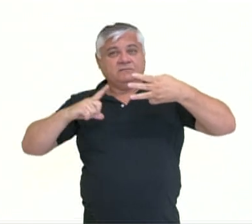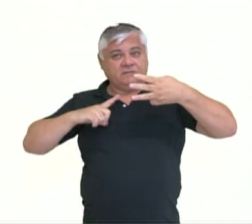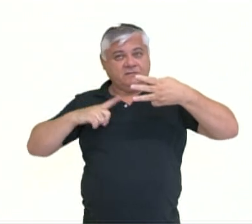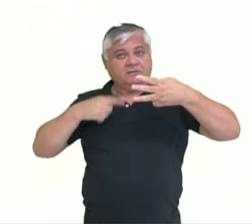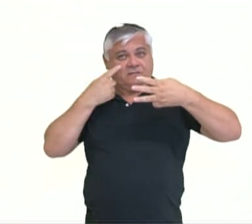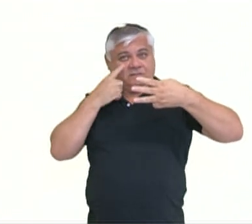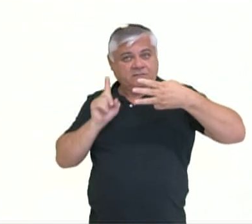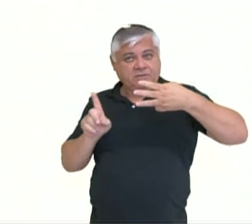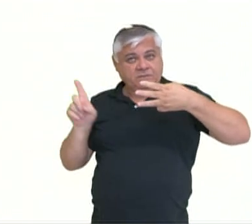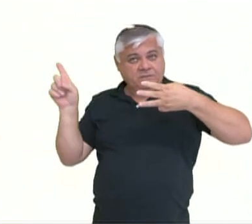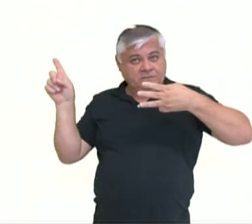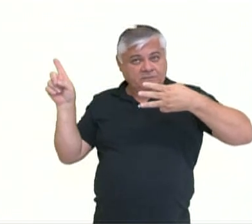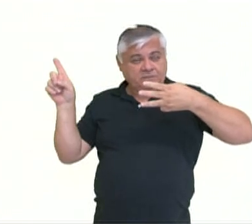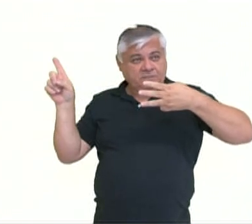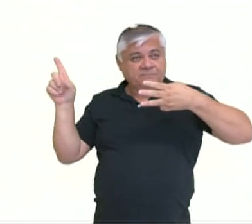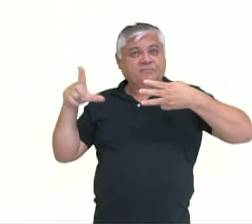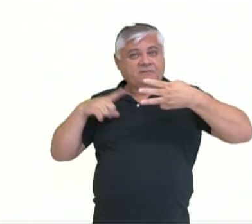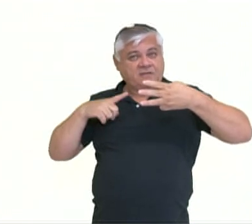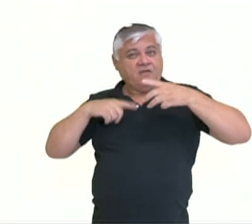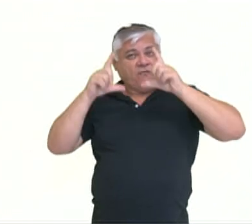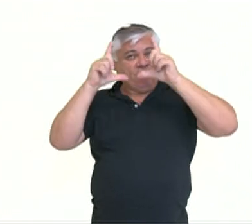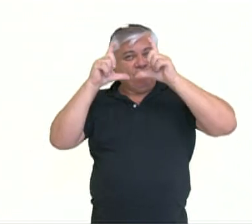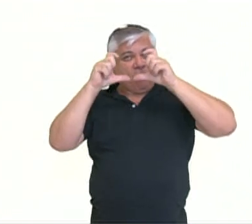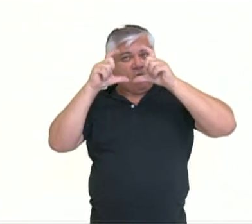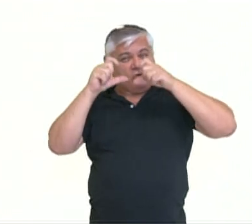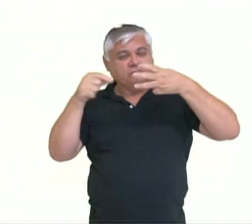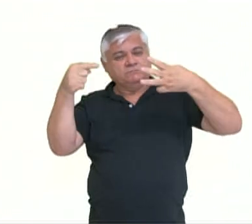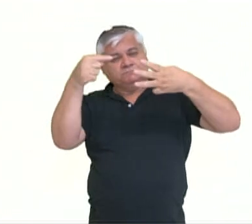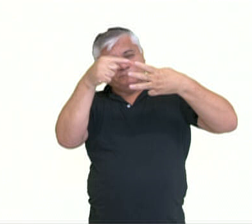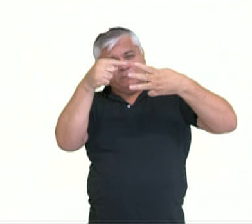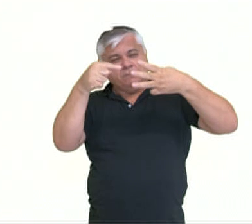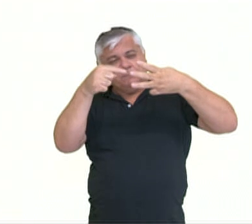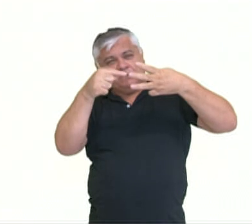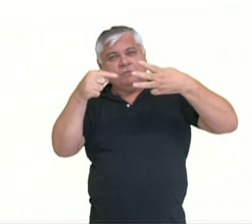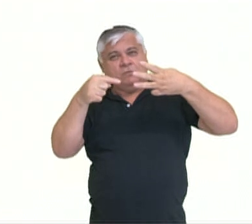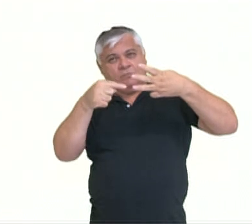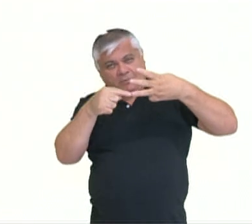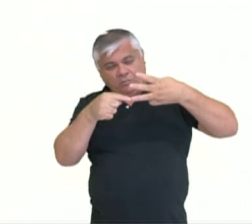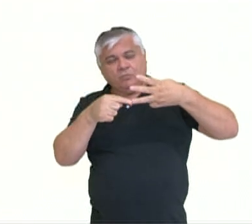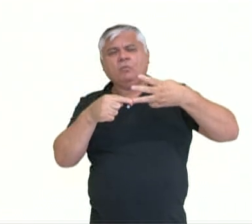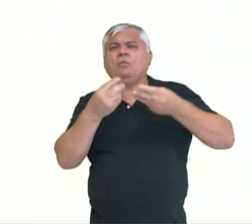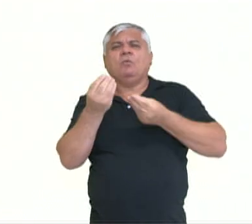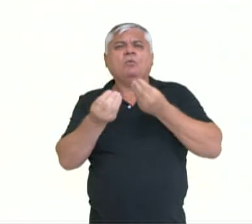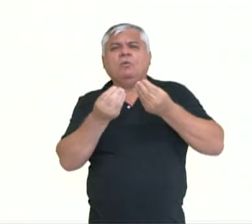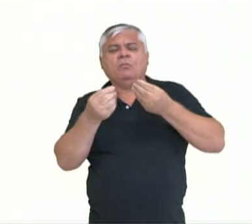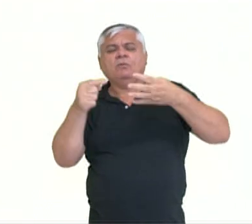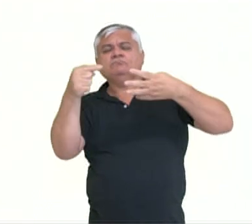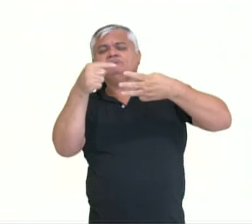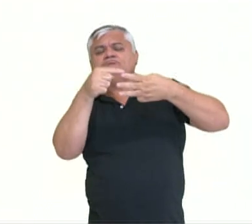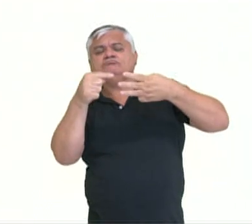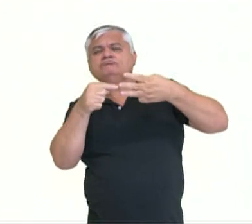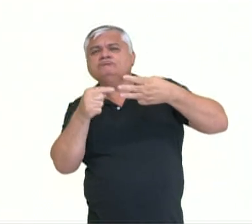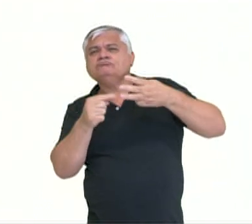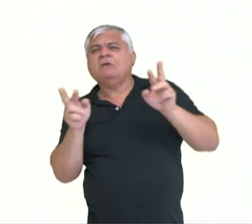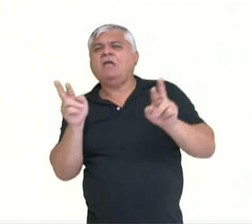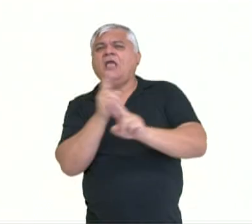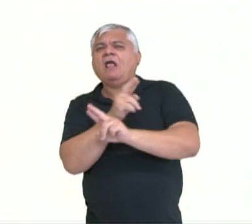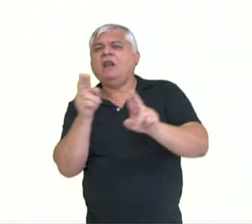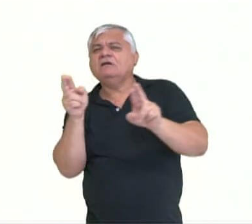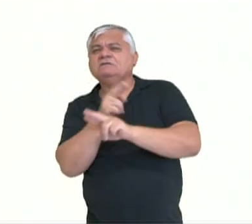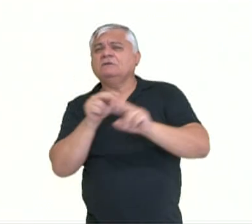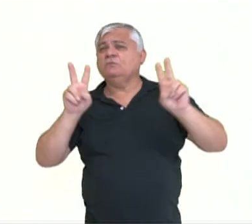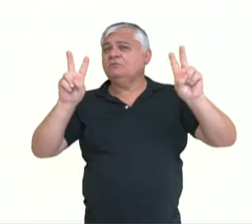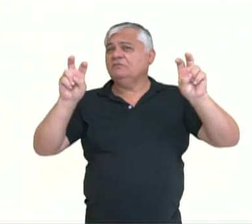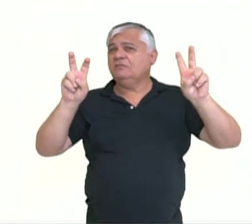temos 3 fotos, todas relacionadas, todas têm relação aí com o tema